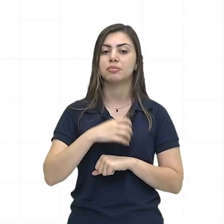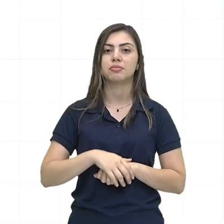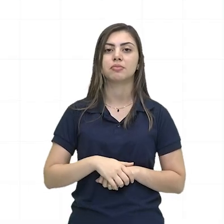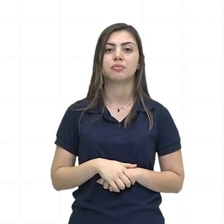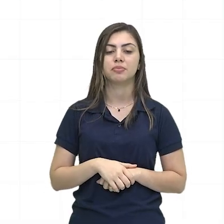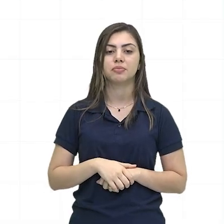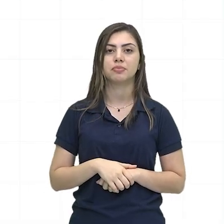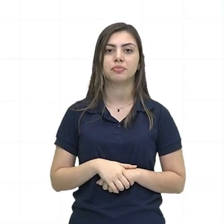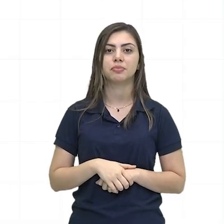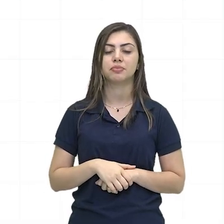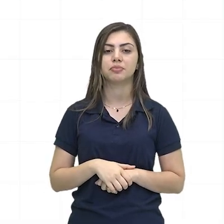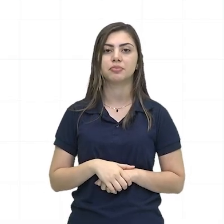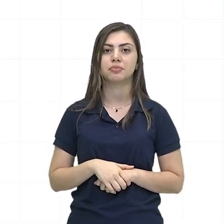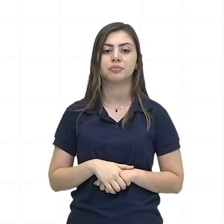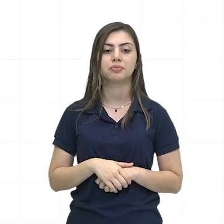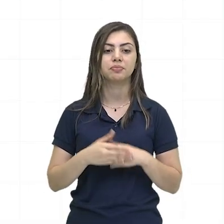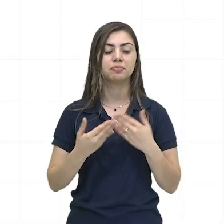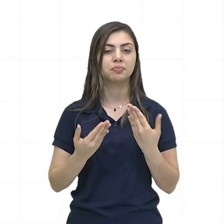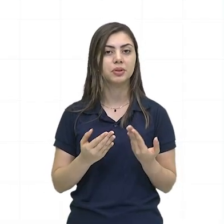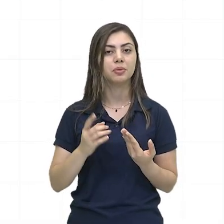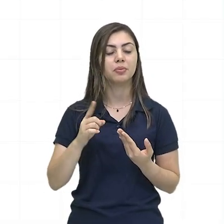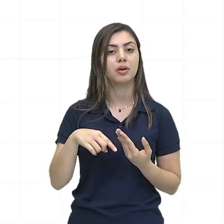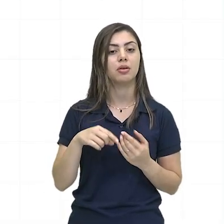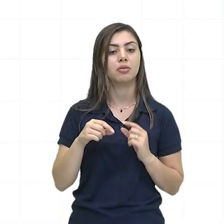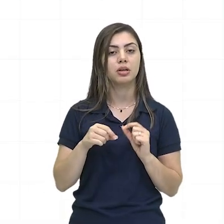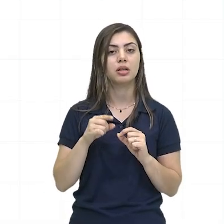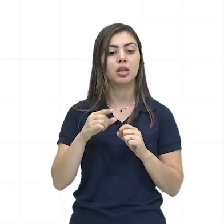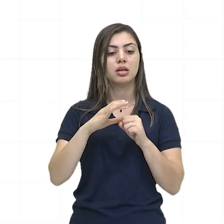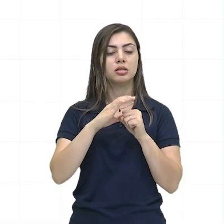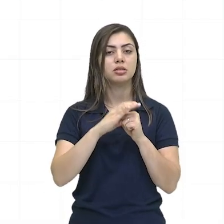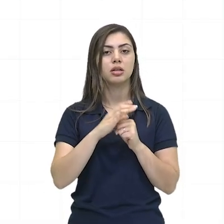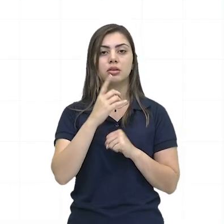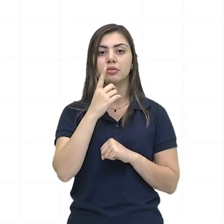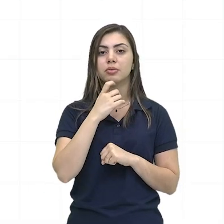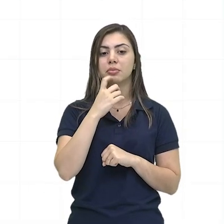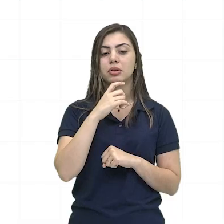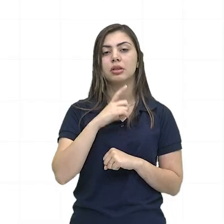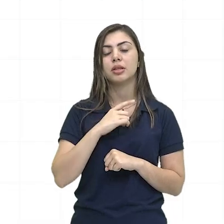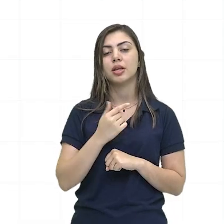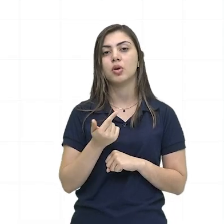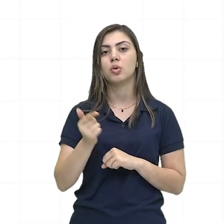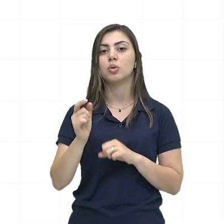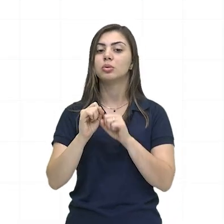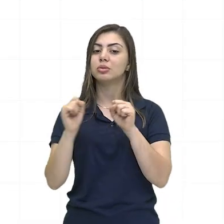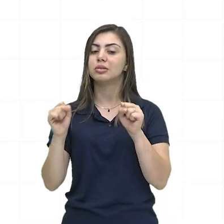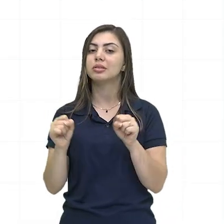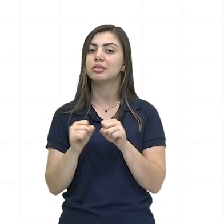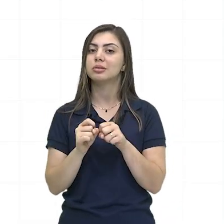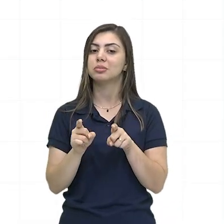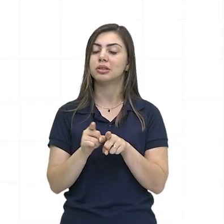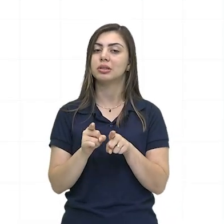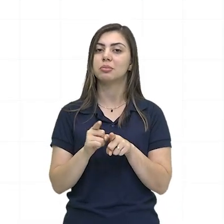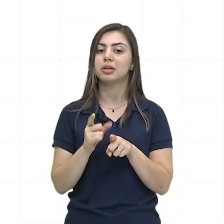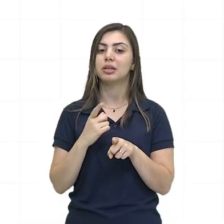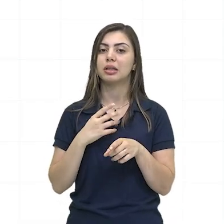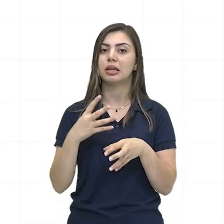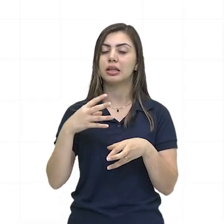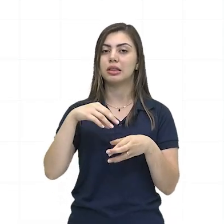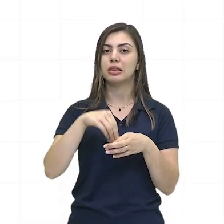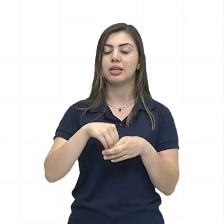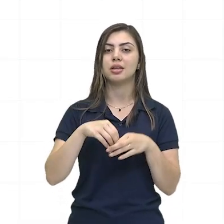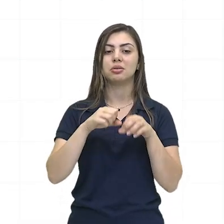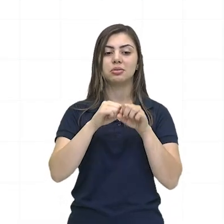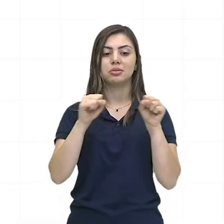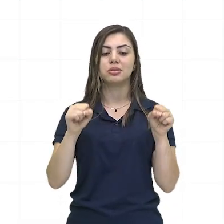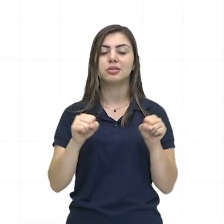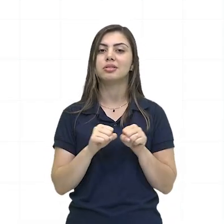células sanguíneas que fazem parte de um outro sistema, né, que é o sistema hematopoiético, presente dentro do sistema